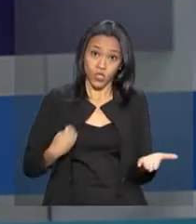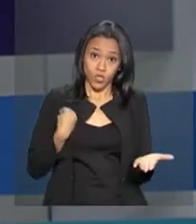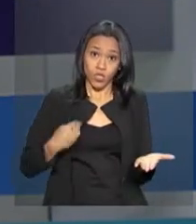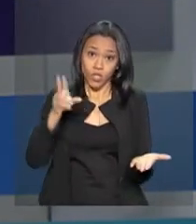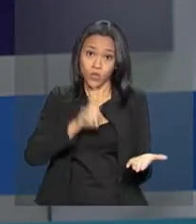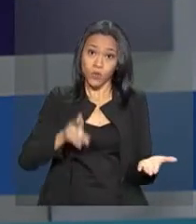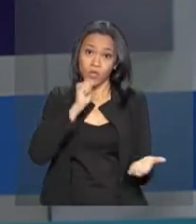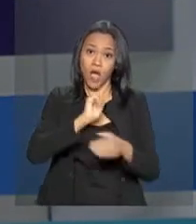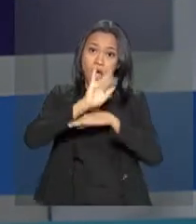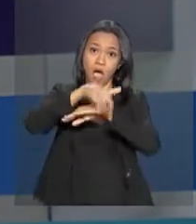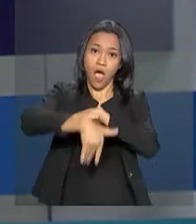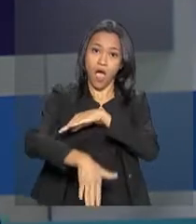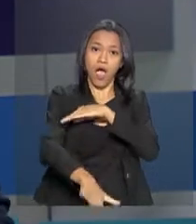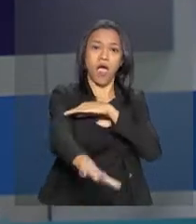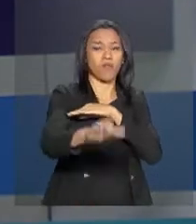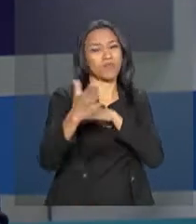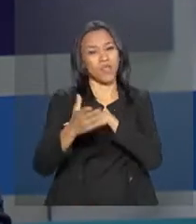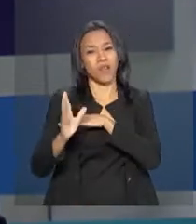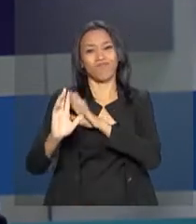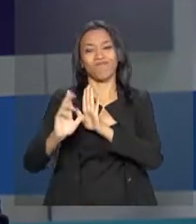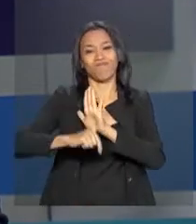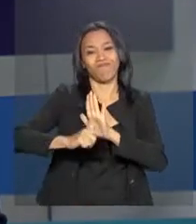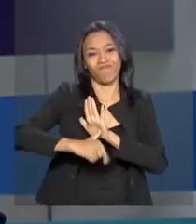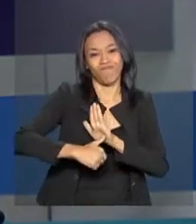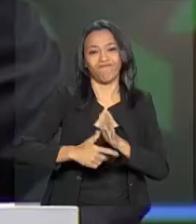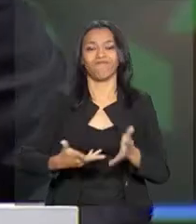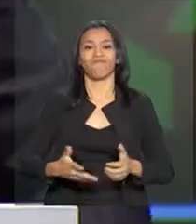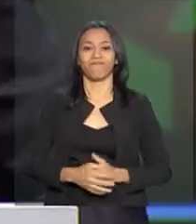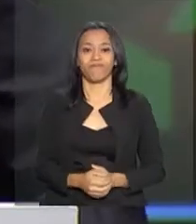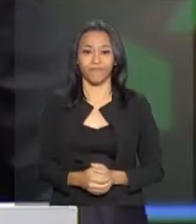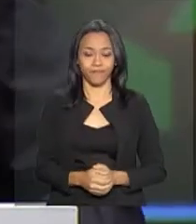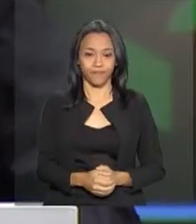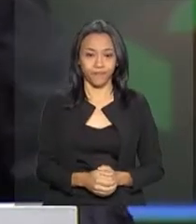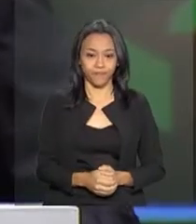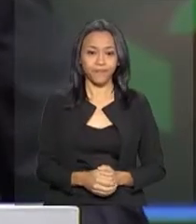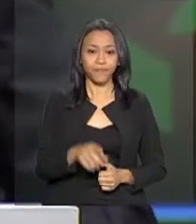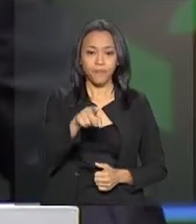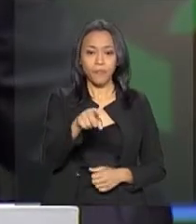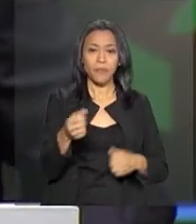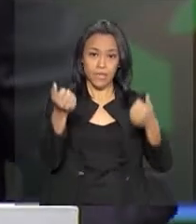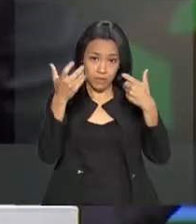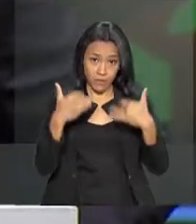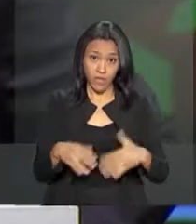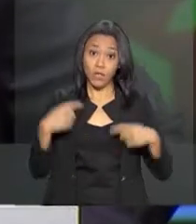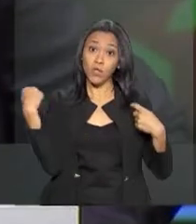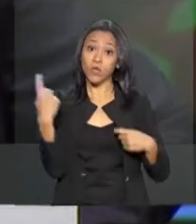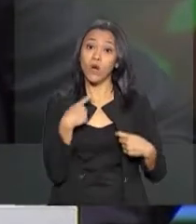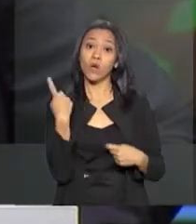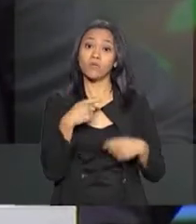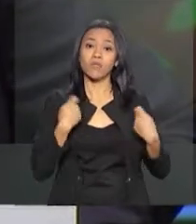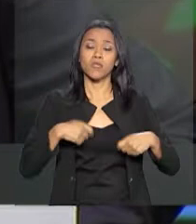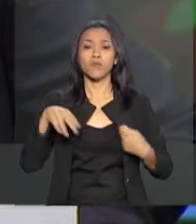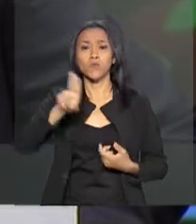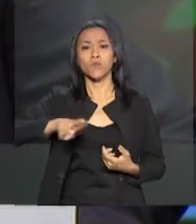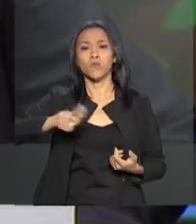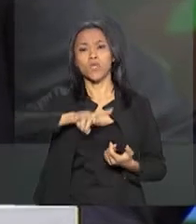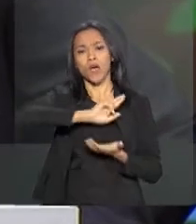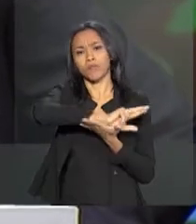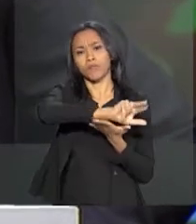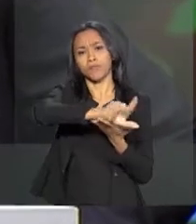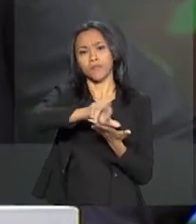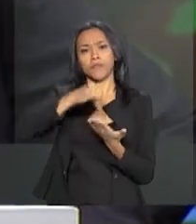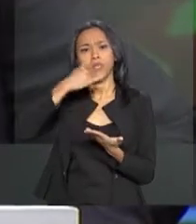fonte hídrica está ultrapassado nós precisamos diversificar não só por um